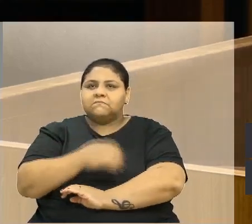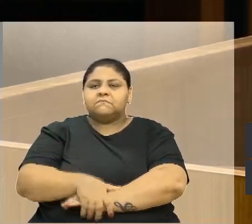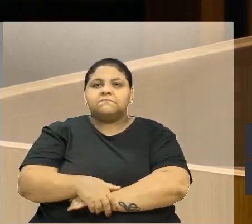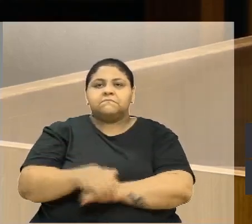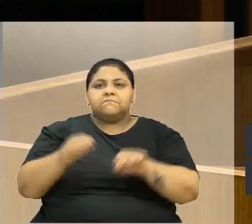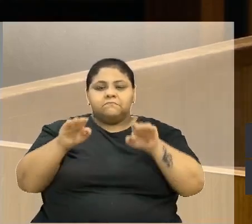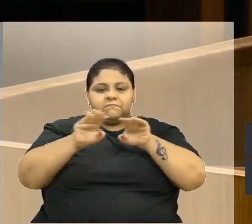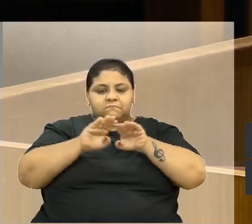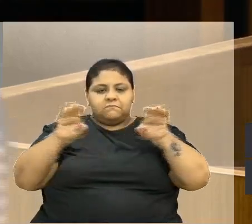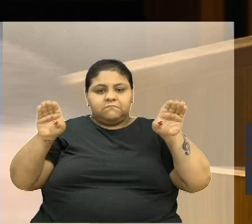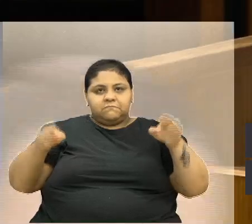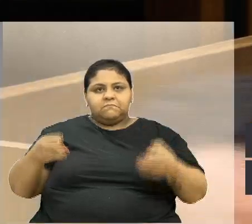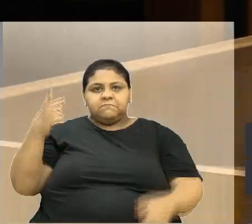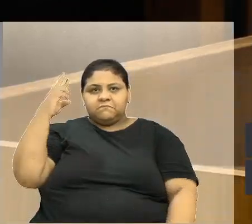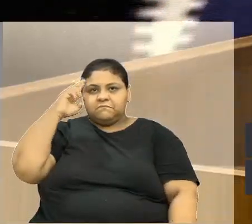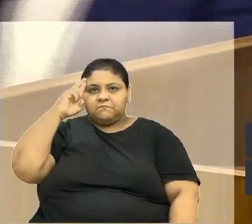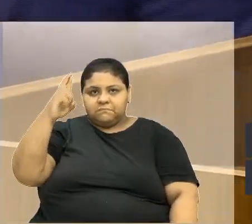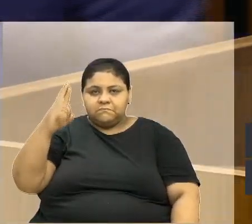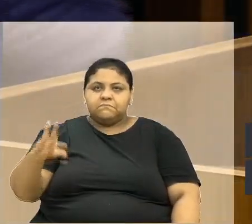mesa